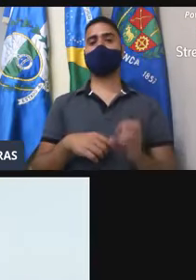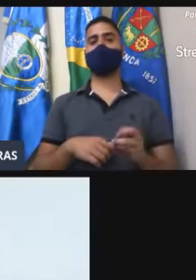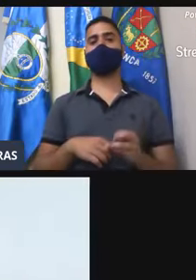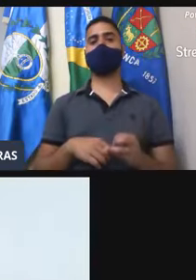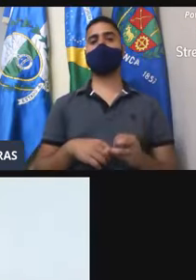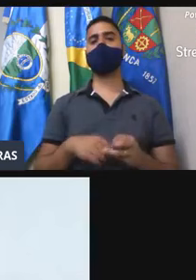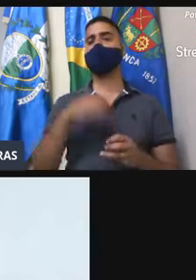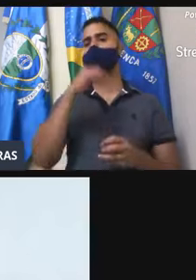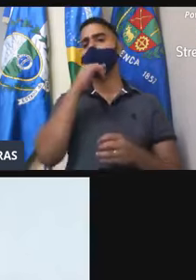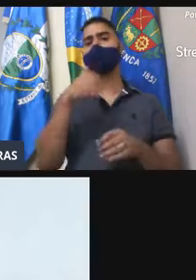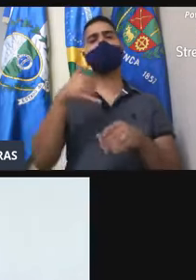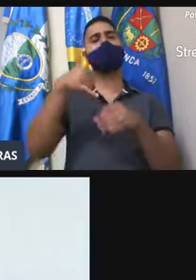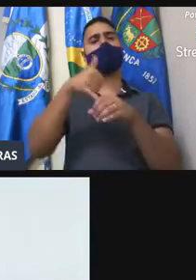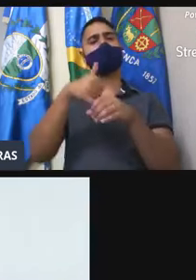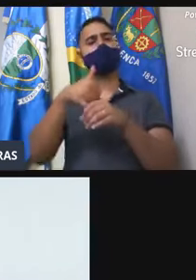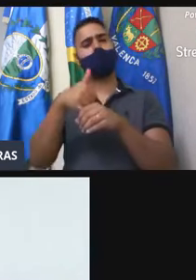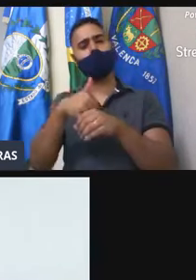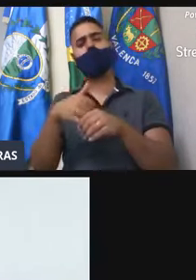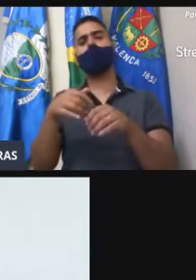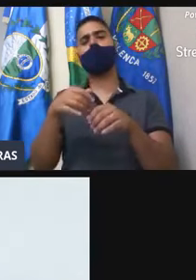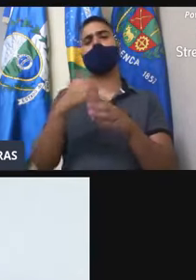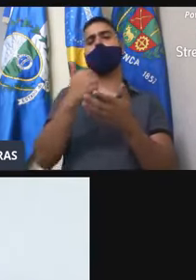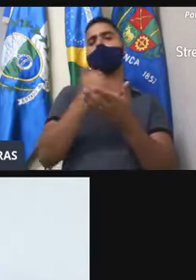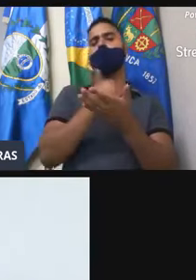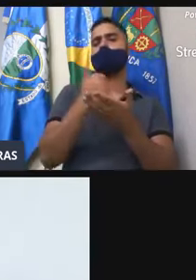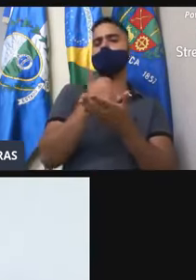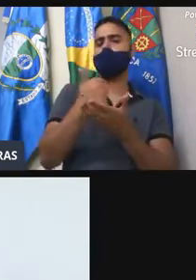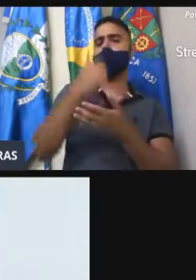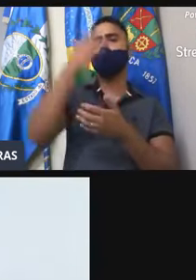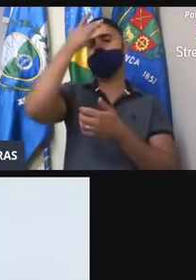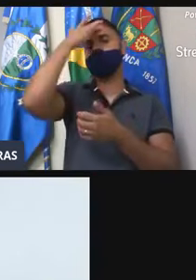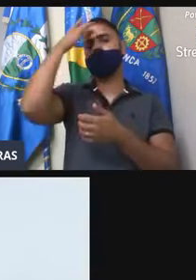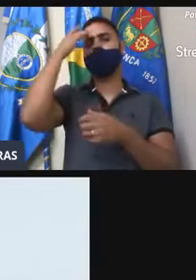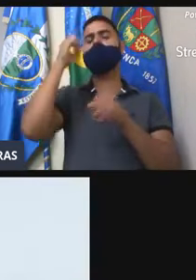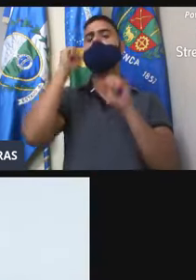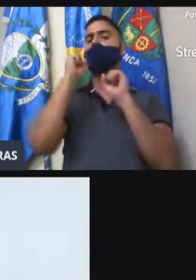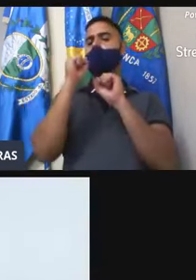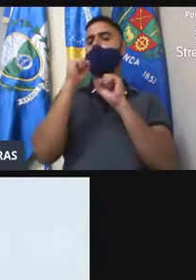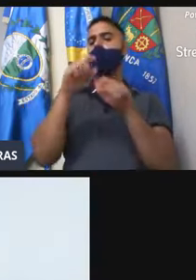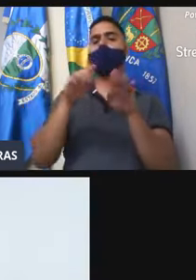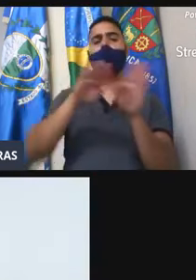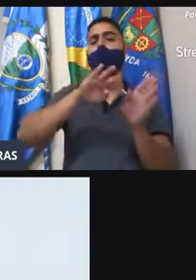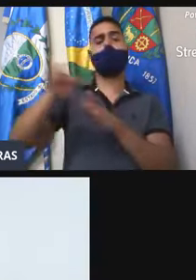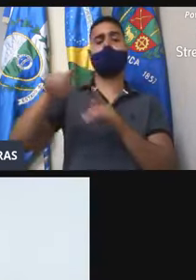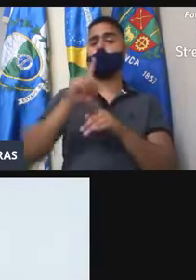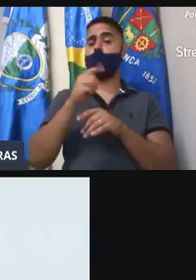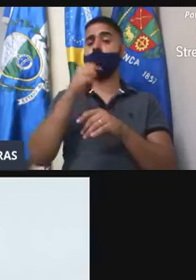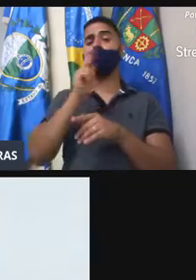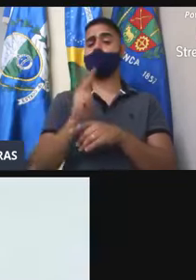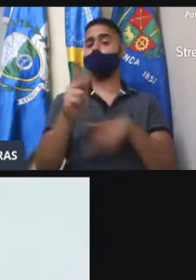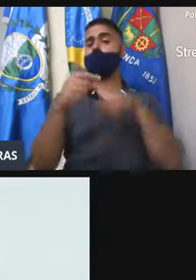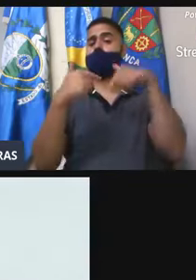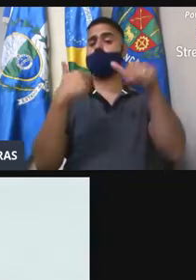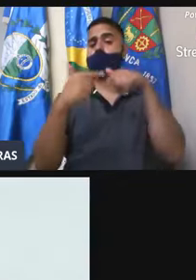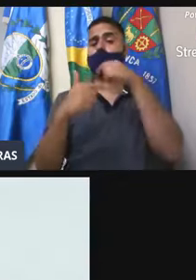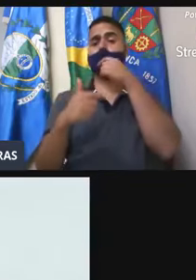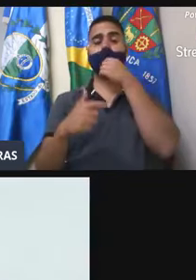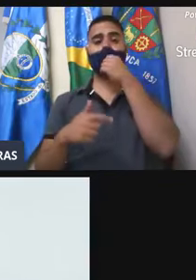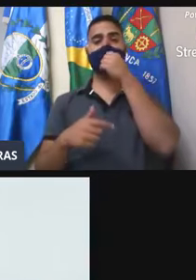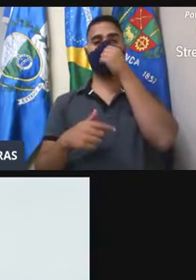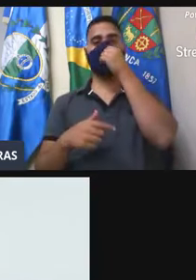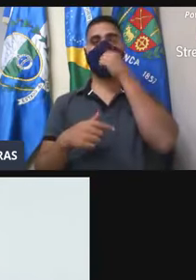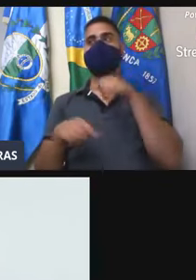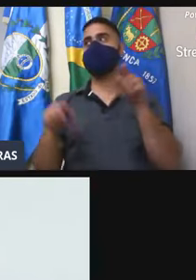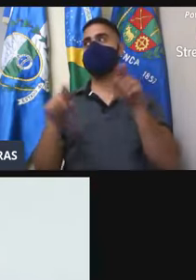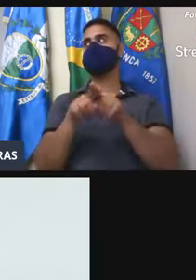em atividades essenciais que hora nenhuma fecharam. Ou seja, que esses funcionários hora nenhuma foram afastados. Então,